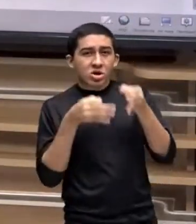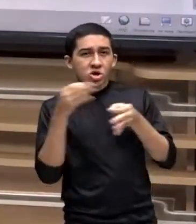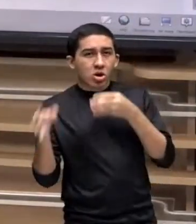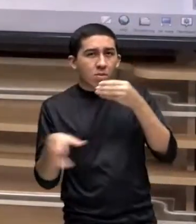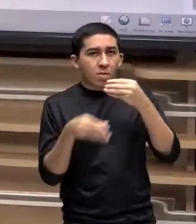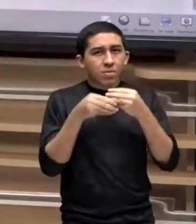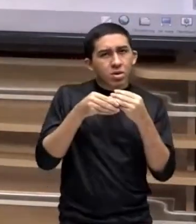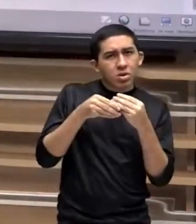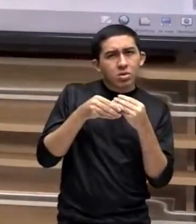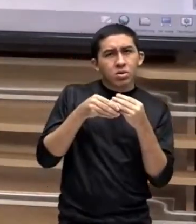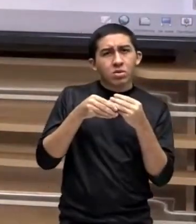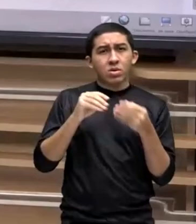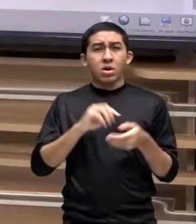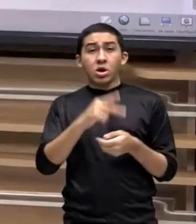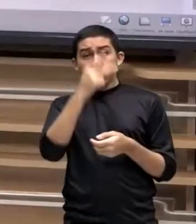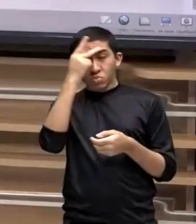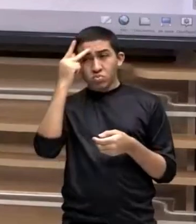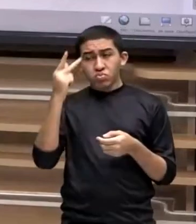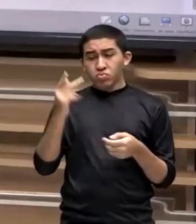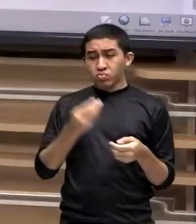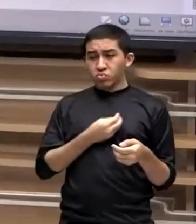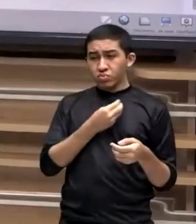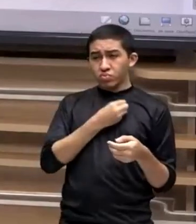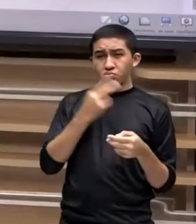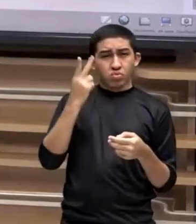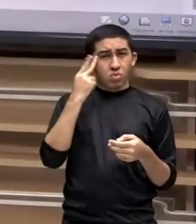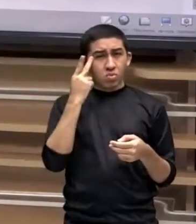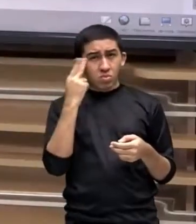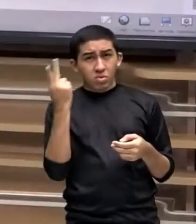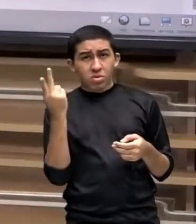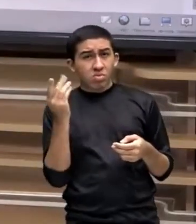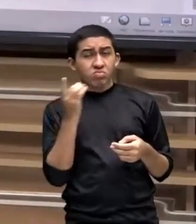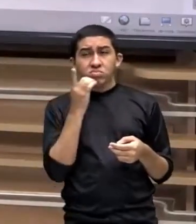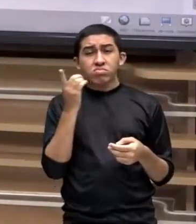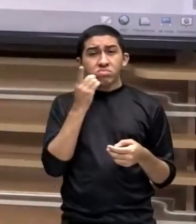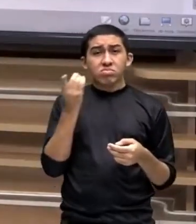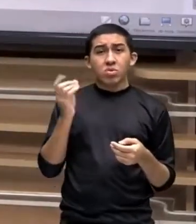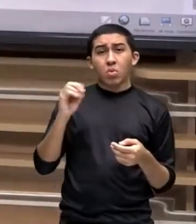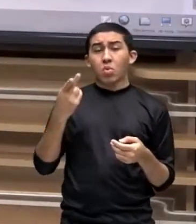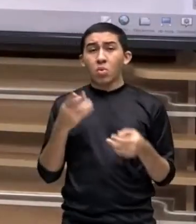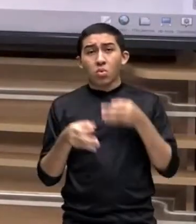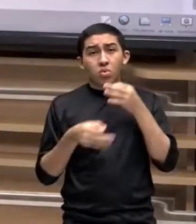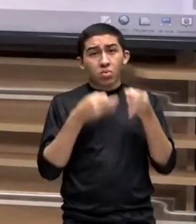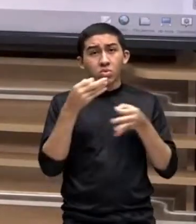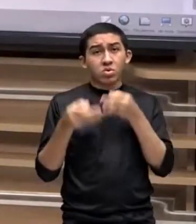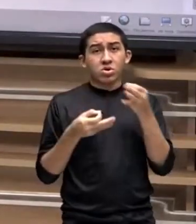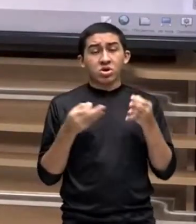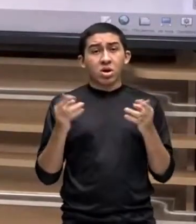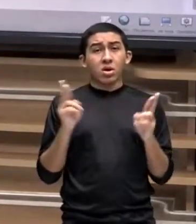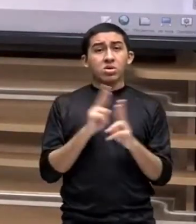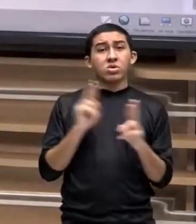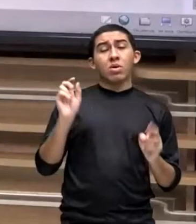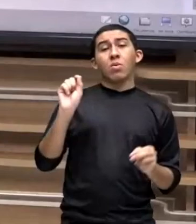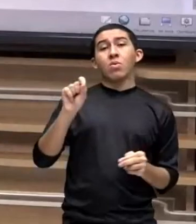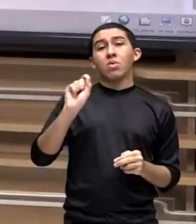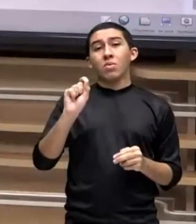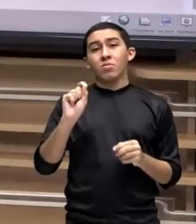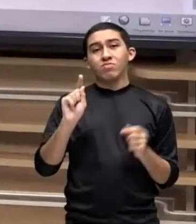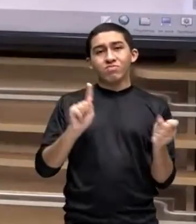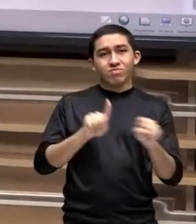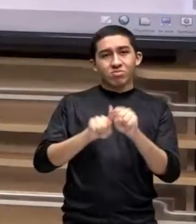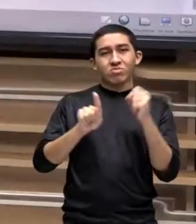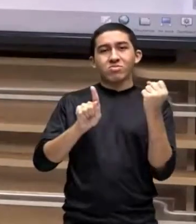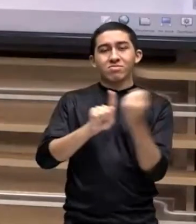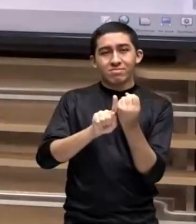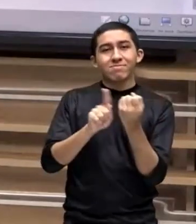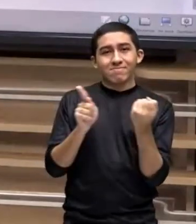críticas corriqueiras comuns do nosso dia a dia, mas sejam também críticas que estão aí relacionadas à sociedade de um modo geral, né?